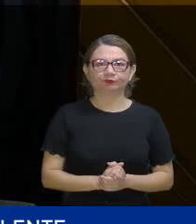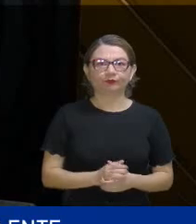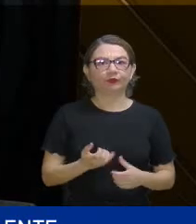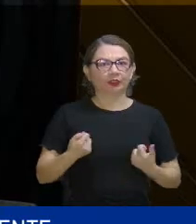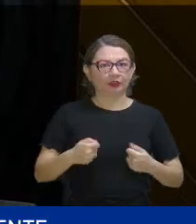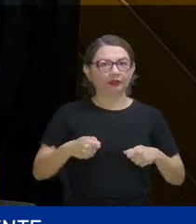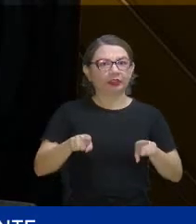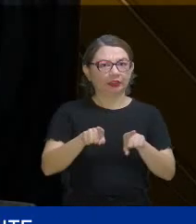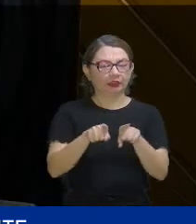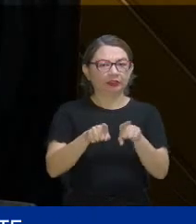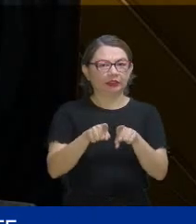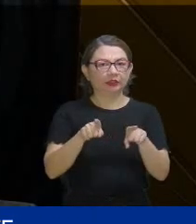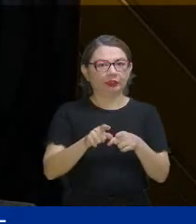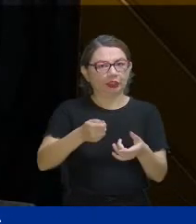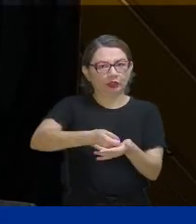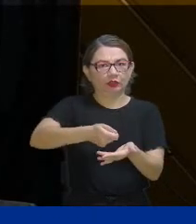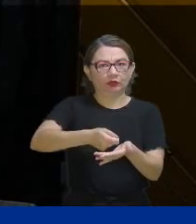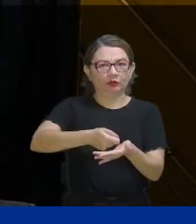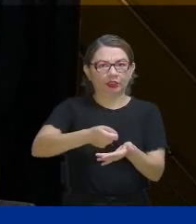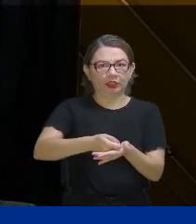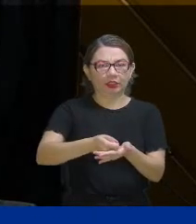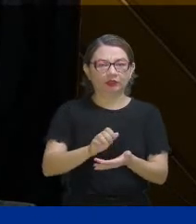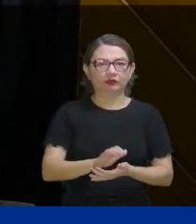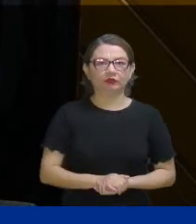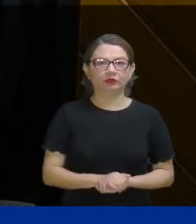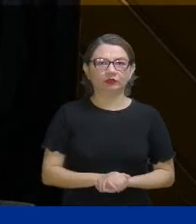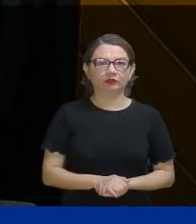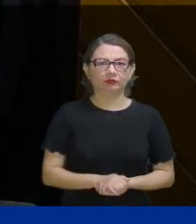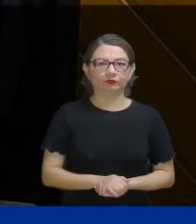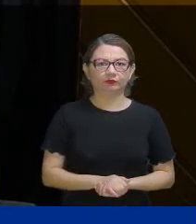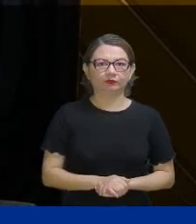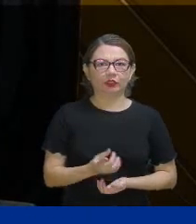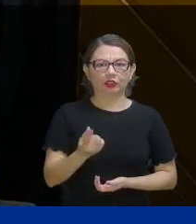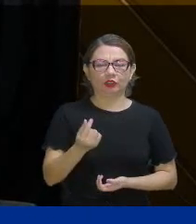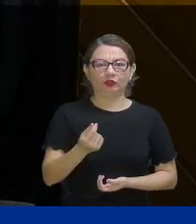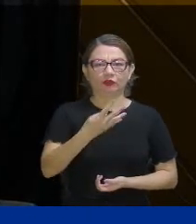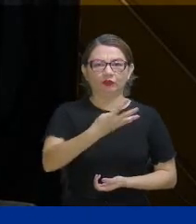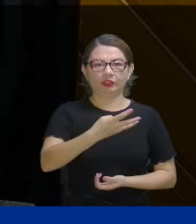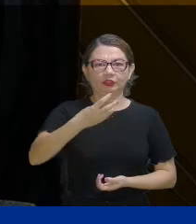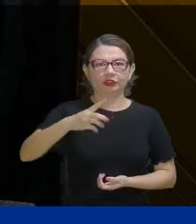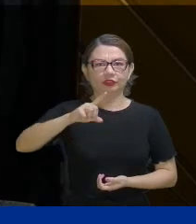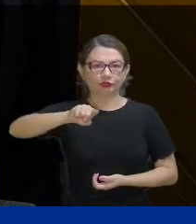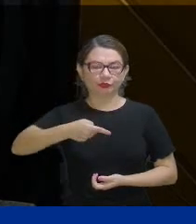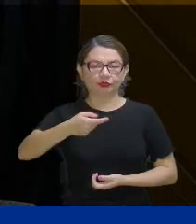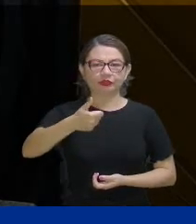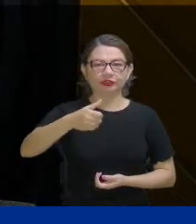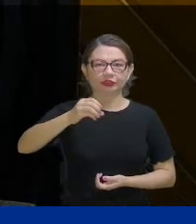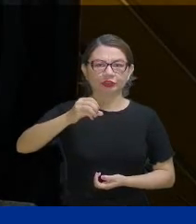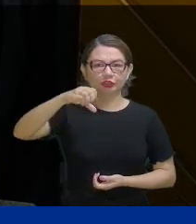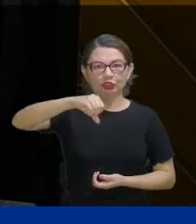deve o partido ainda ser obrigado a aplicar o referido valor, R$